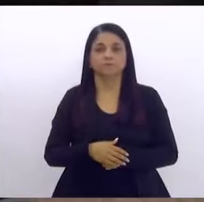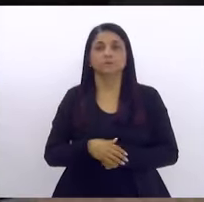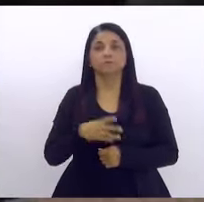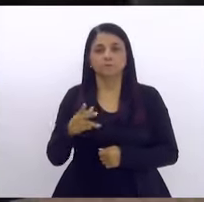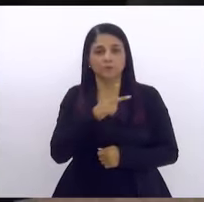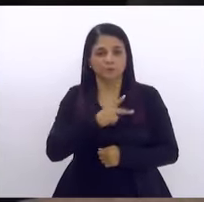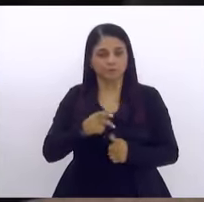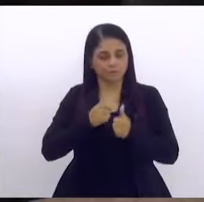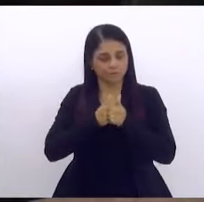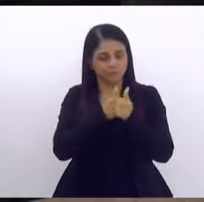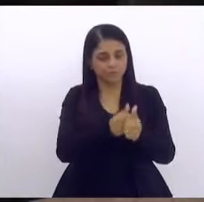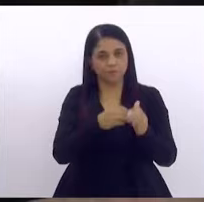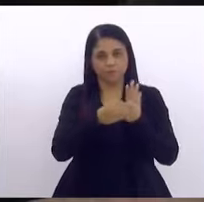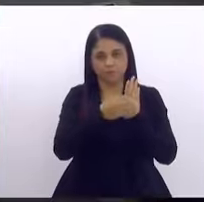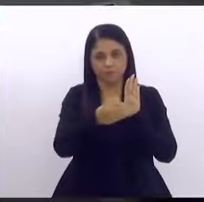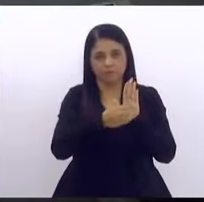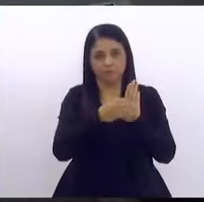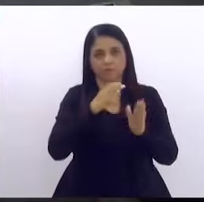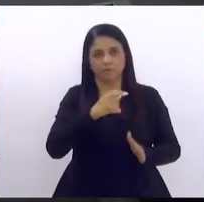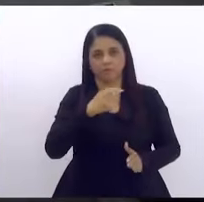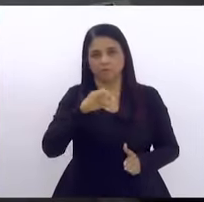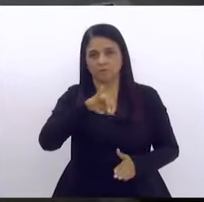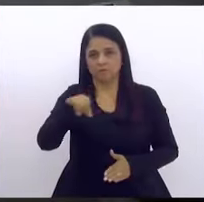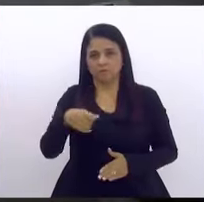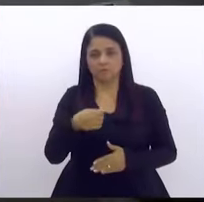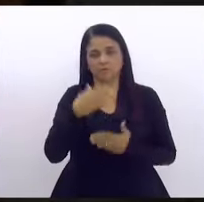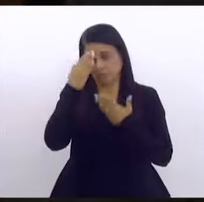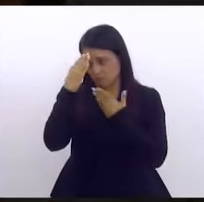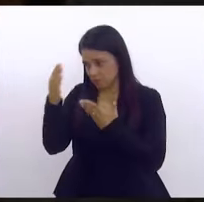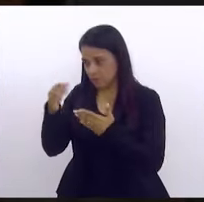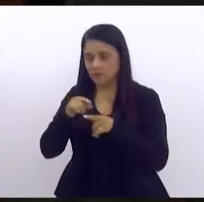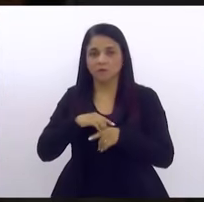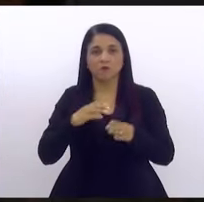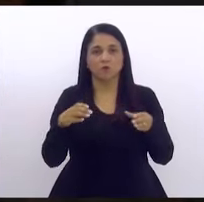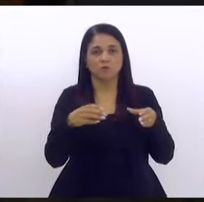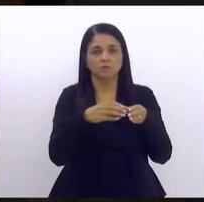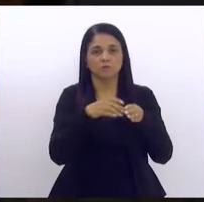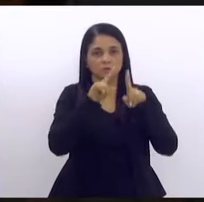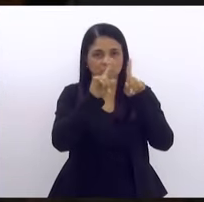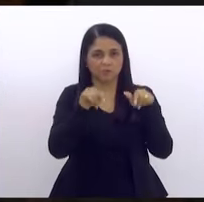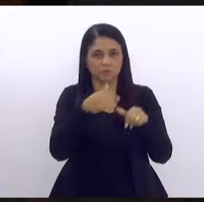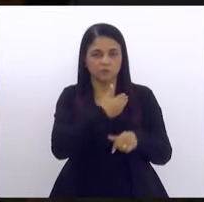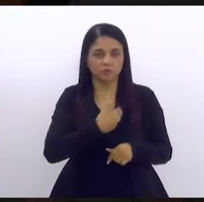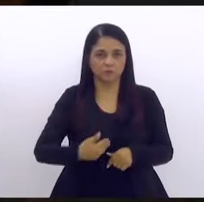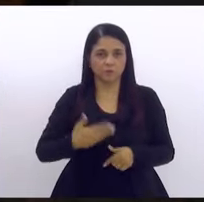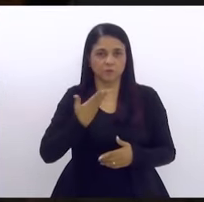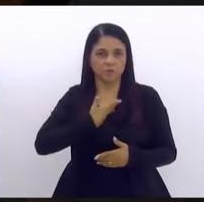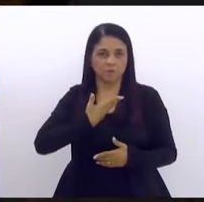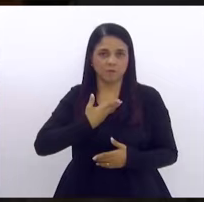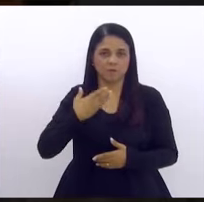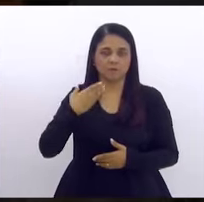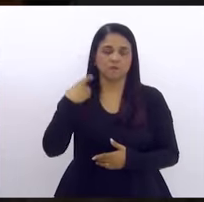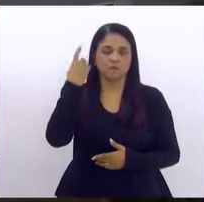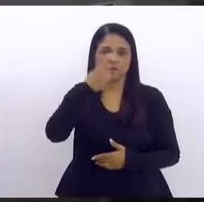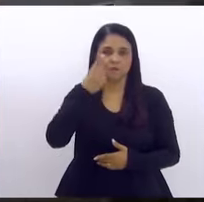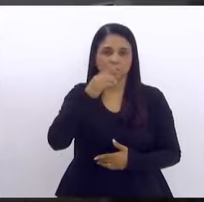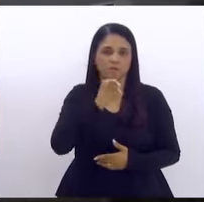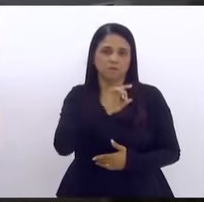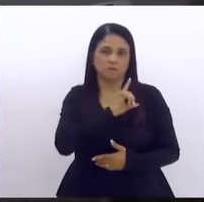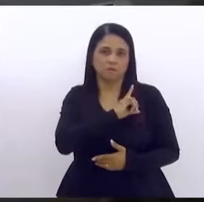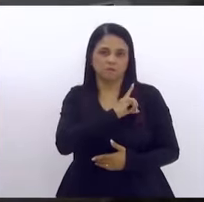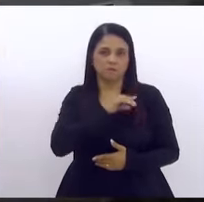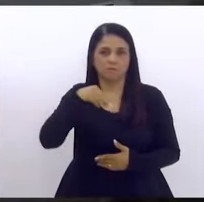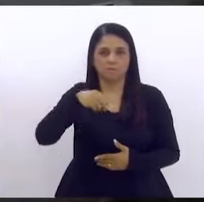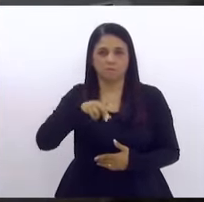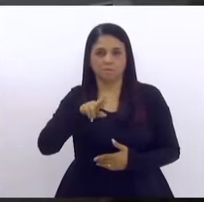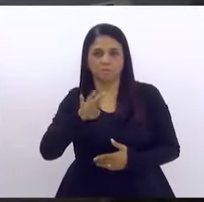Presidente, acompanho o parecer da CCJ. Muito obrigado, irmão. Pela Comissão de Servidores Públicos, minha querida amiga deputada Marta Rocha.